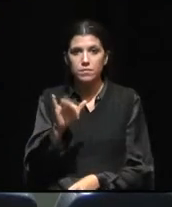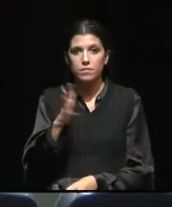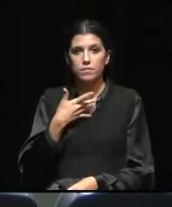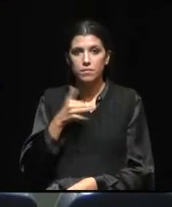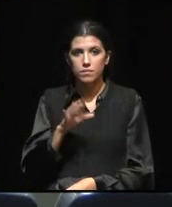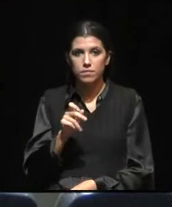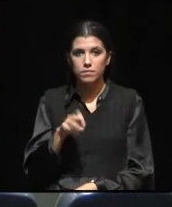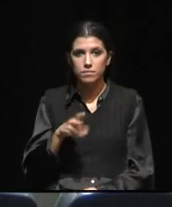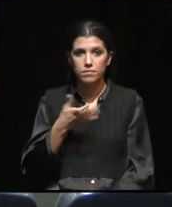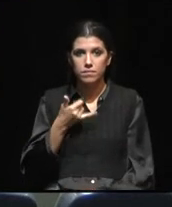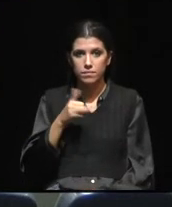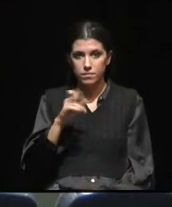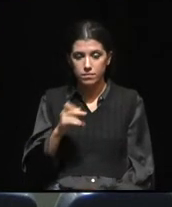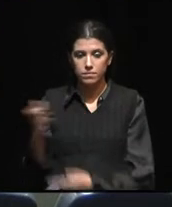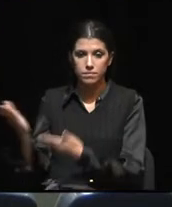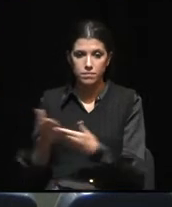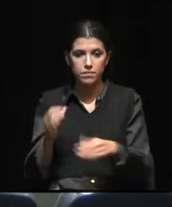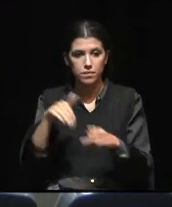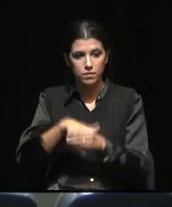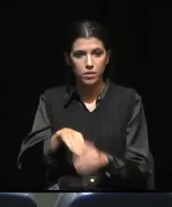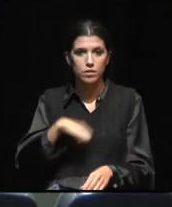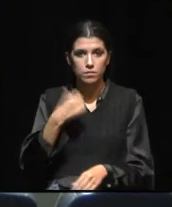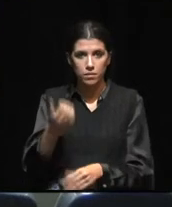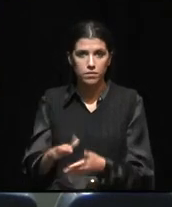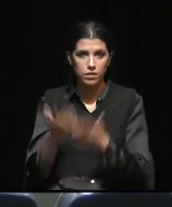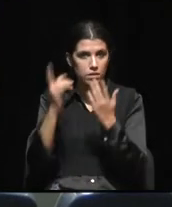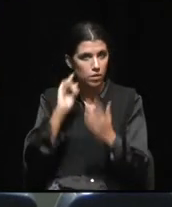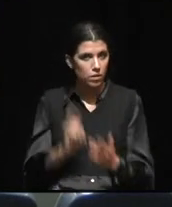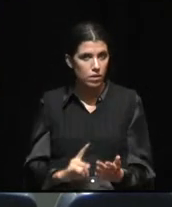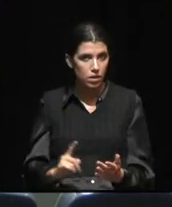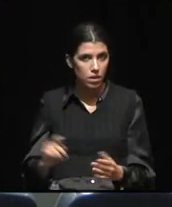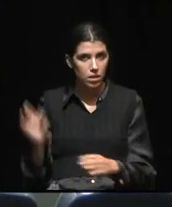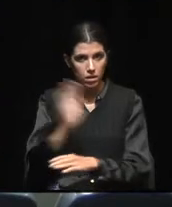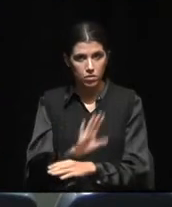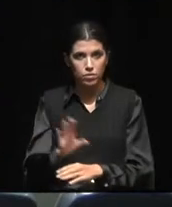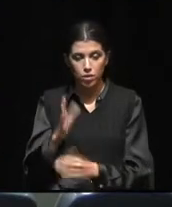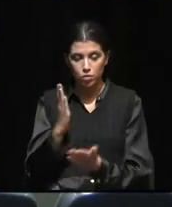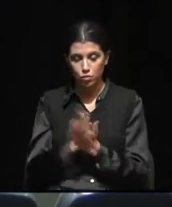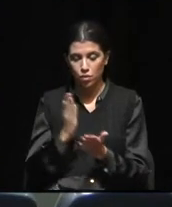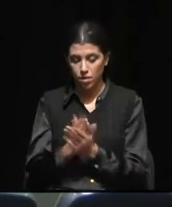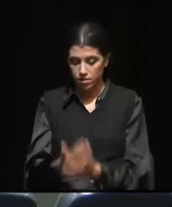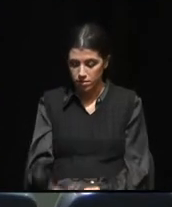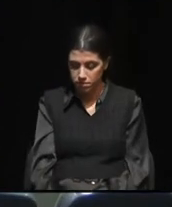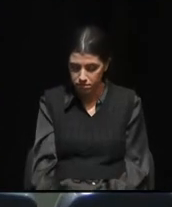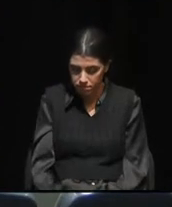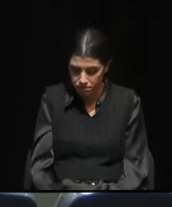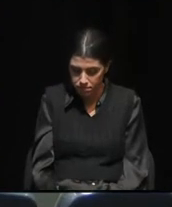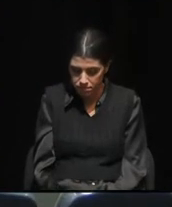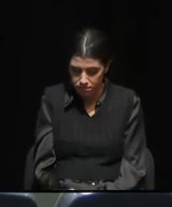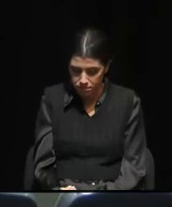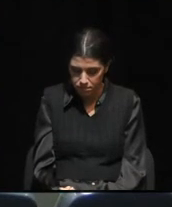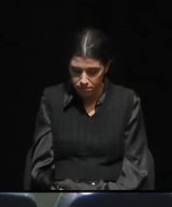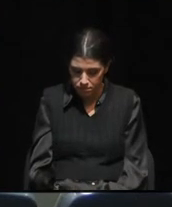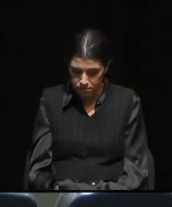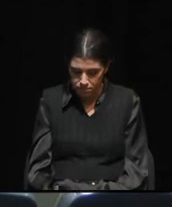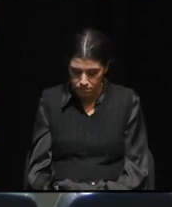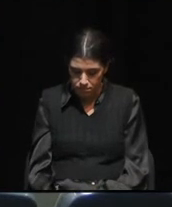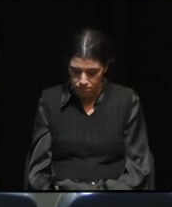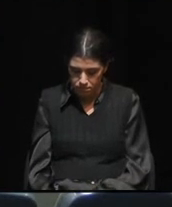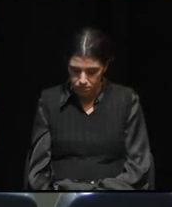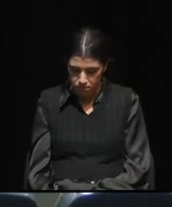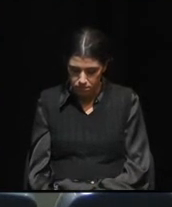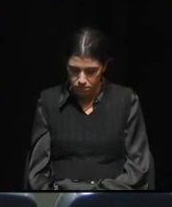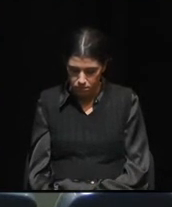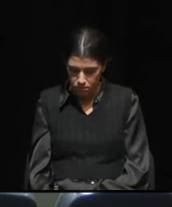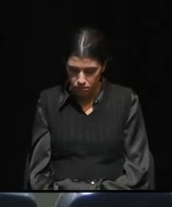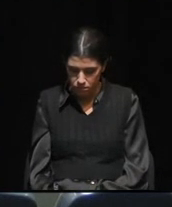madeira para apresentar o voto do pev saudação ao Dia Nacional do estudantes e outro e outro